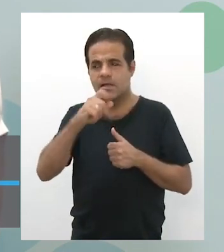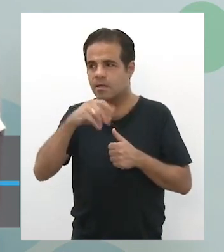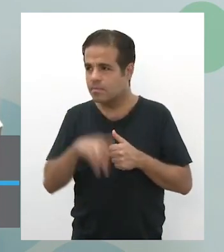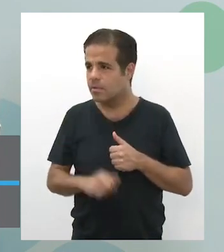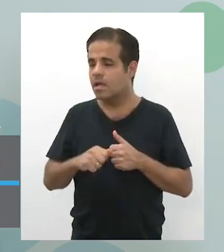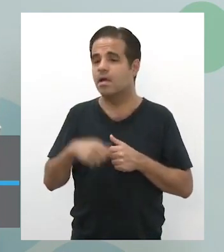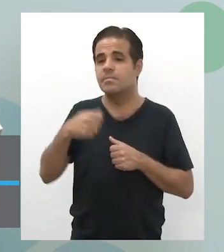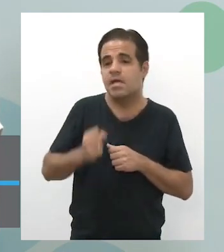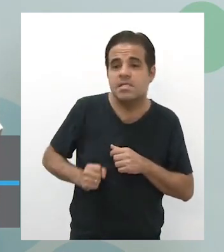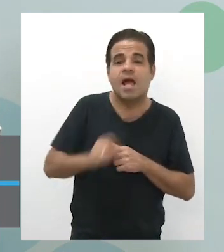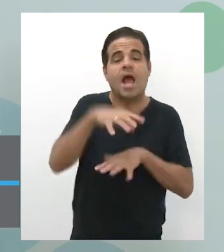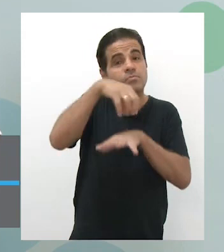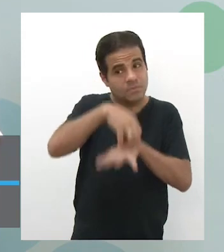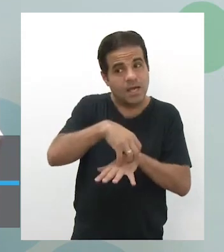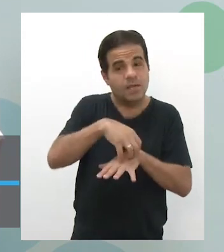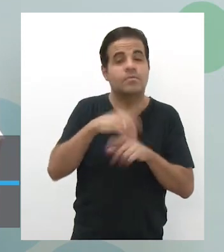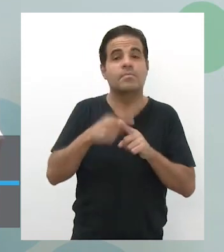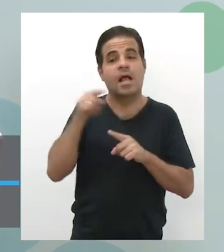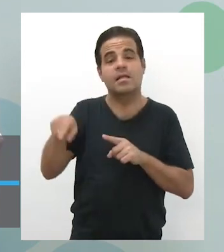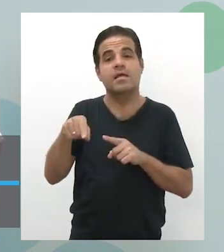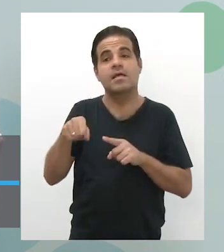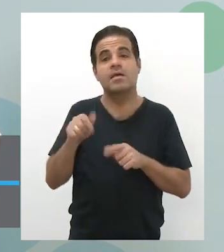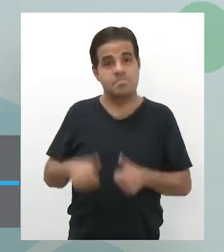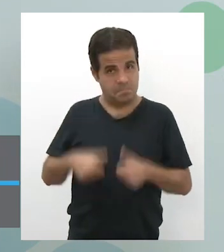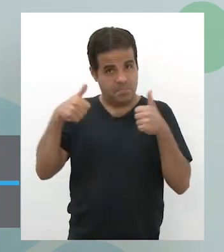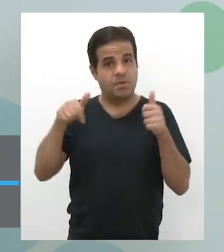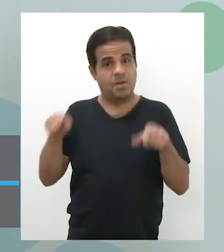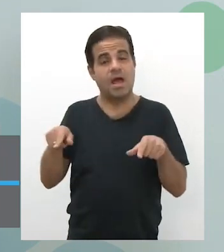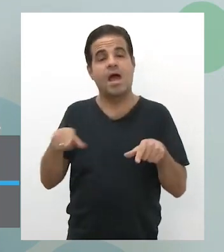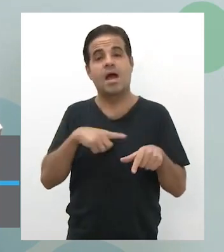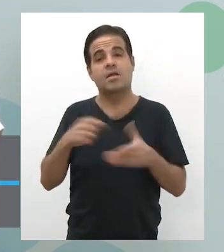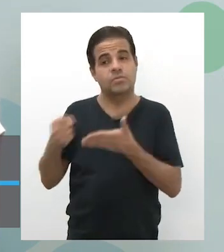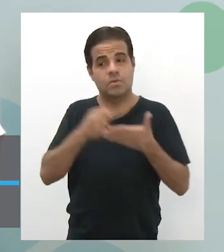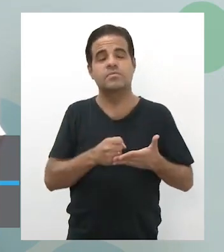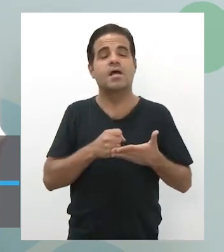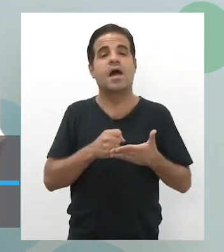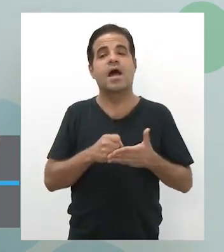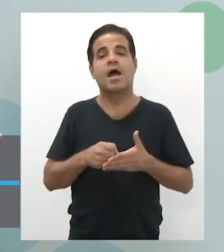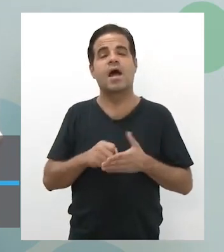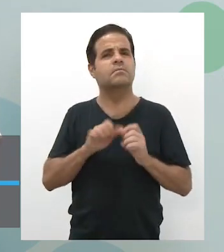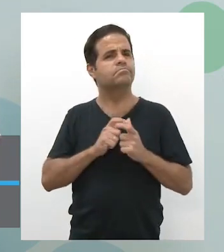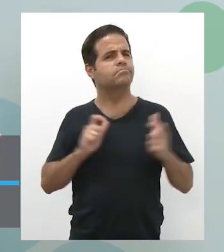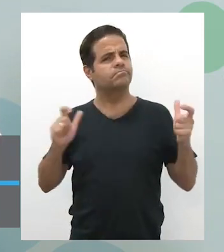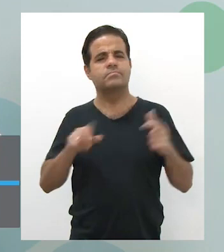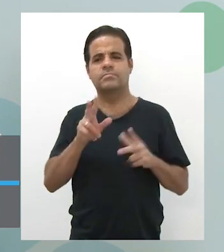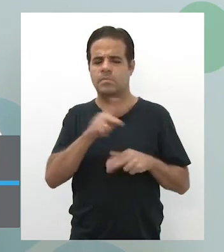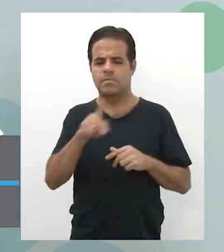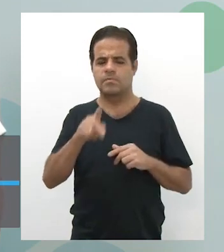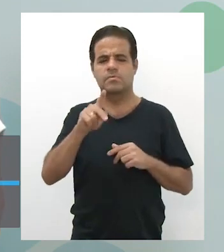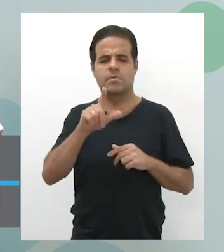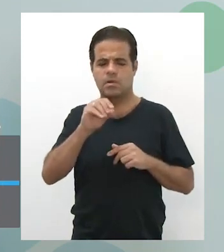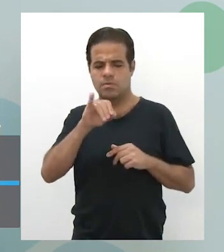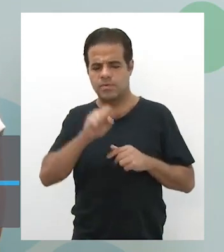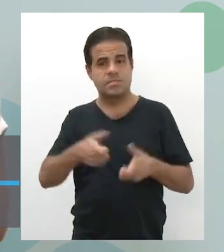têm que sair do centro, porque ali onde os etruscos melhoraram, onde eles trouxeram a infraestrutura, como a professora Luísa